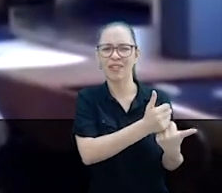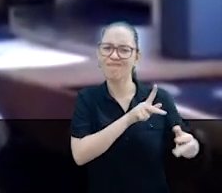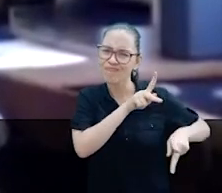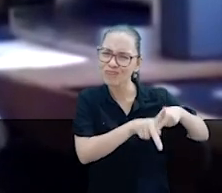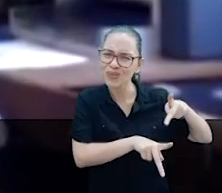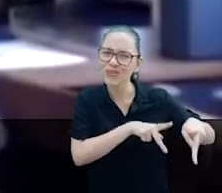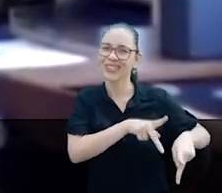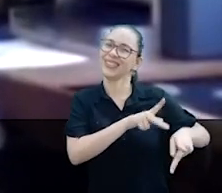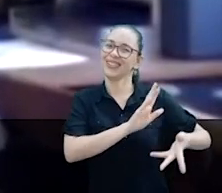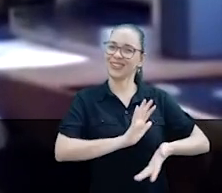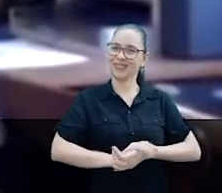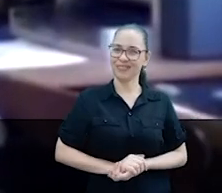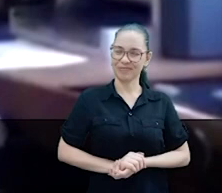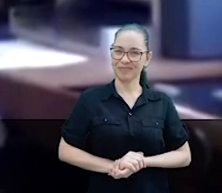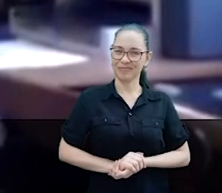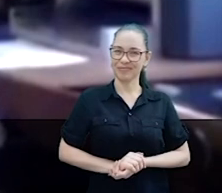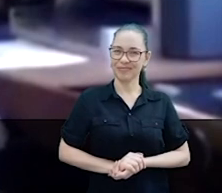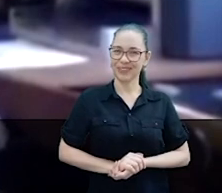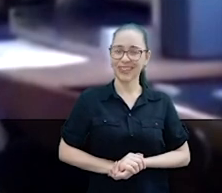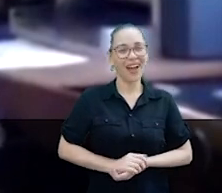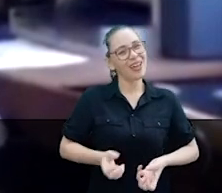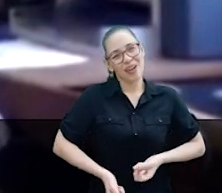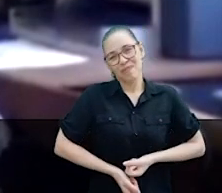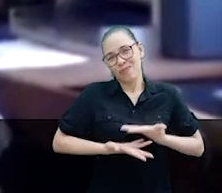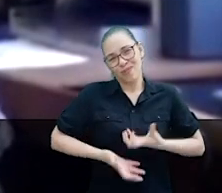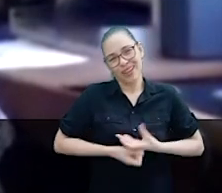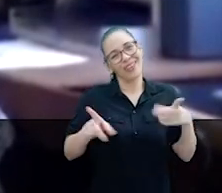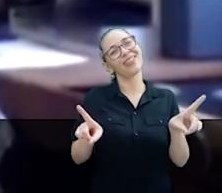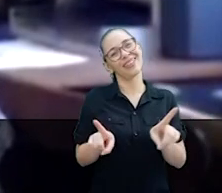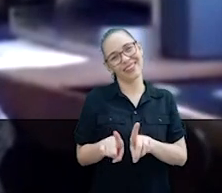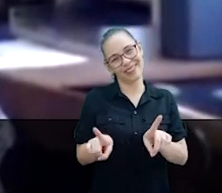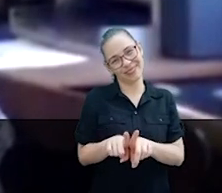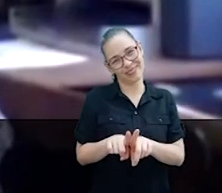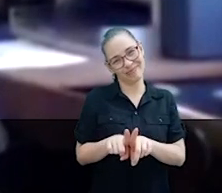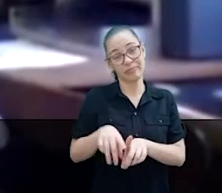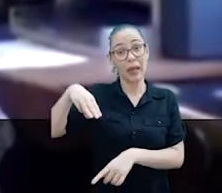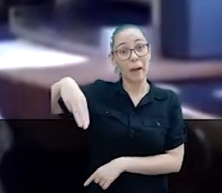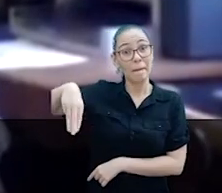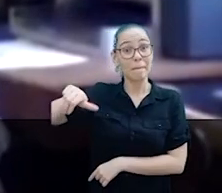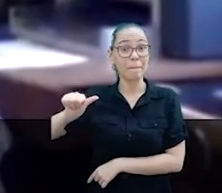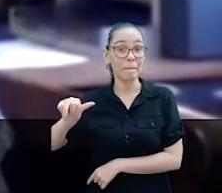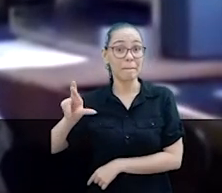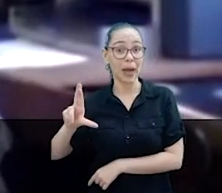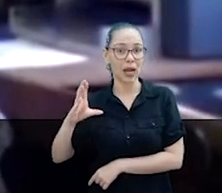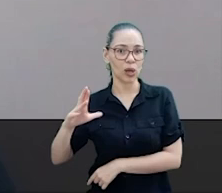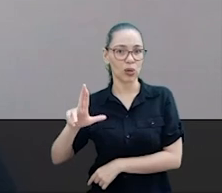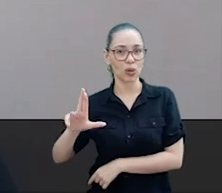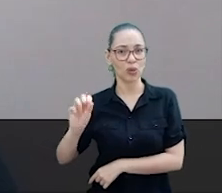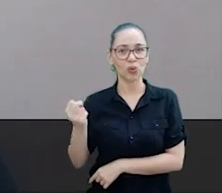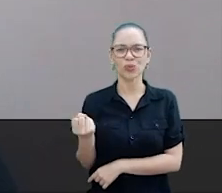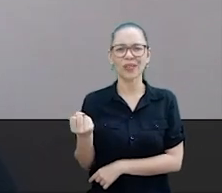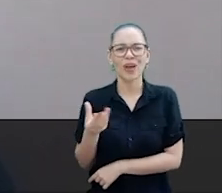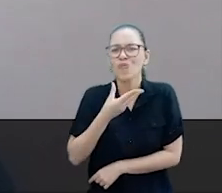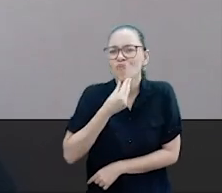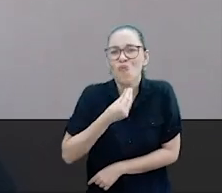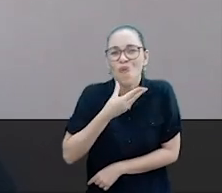Fazia desses projetos, buscava construir esses projetos de forma coletiva e fazia poesias, era poeta. O